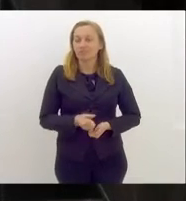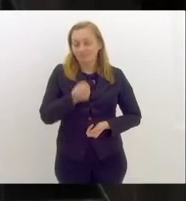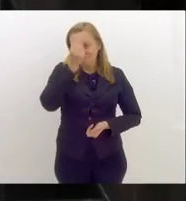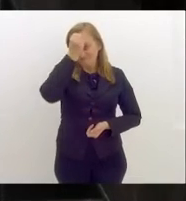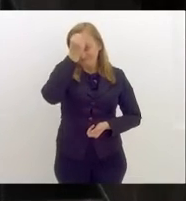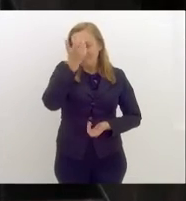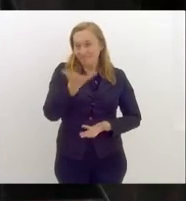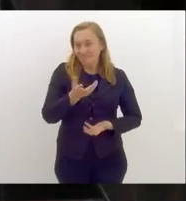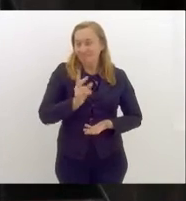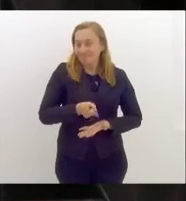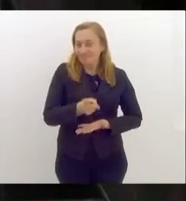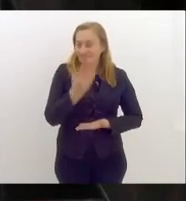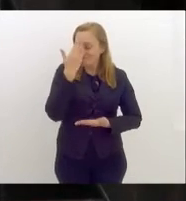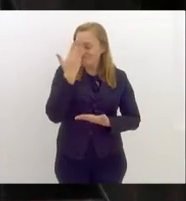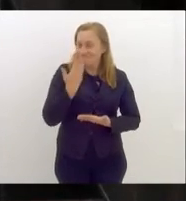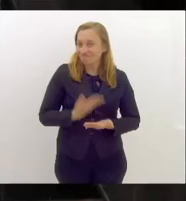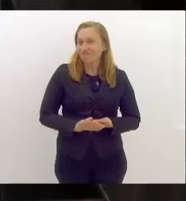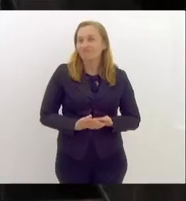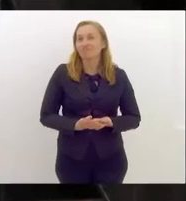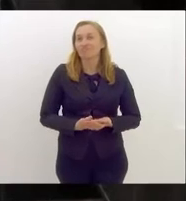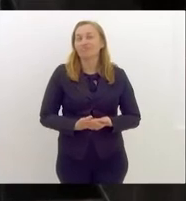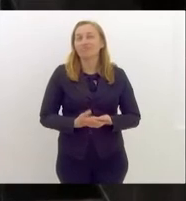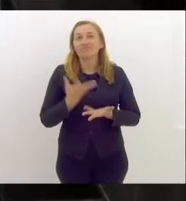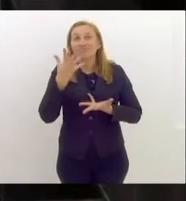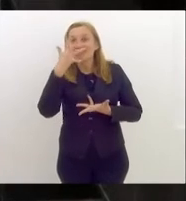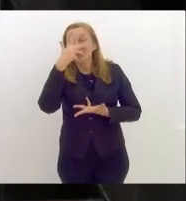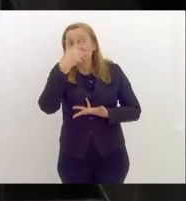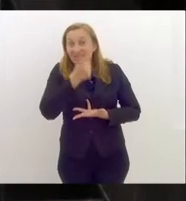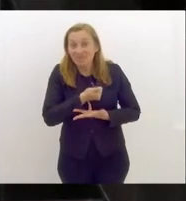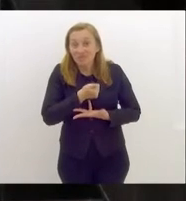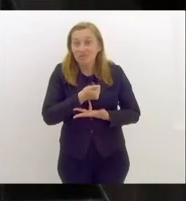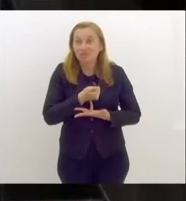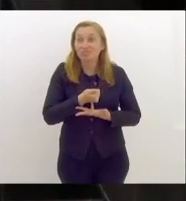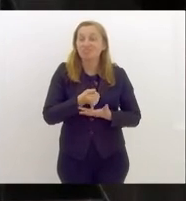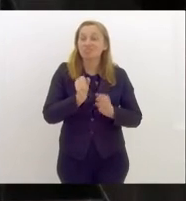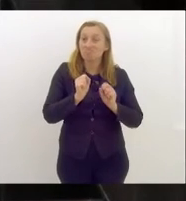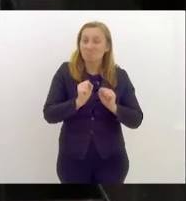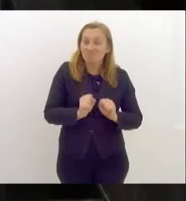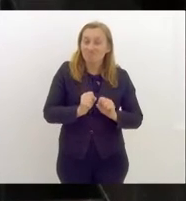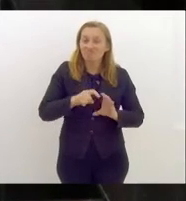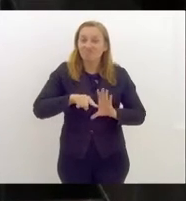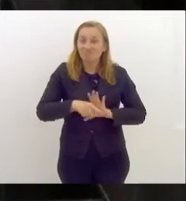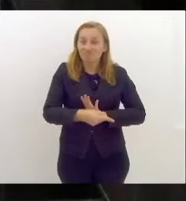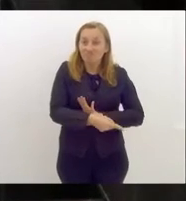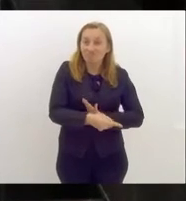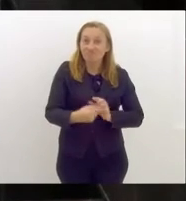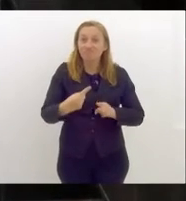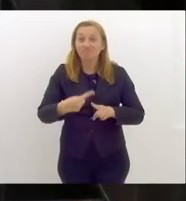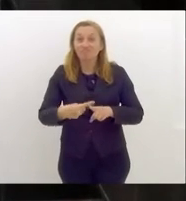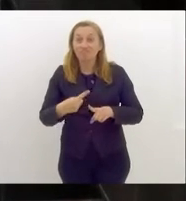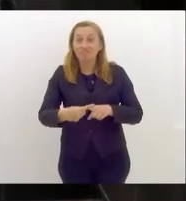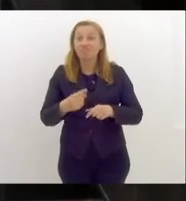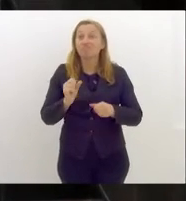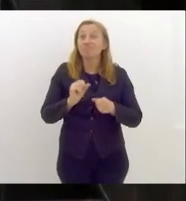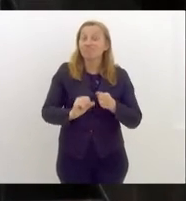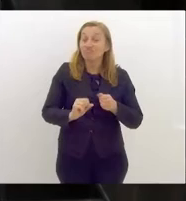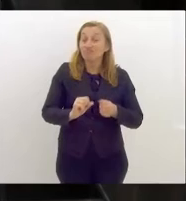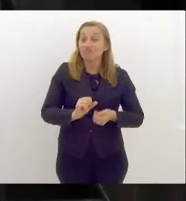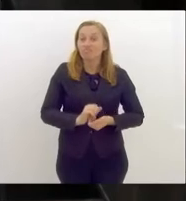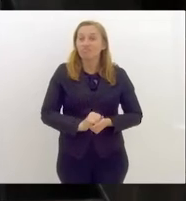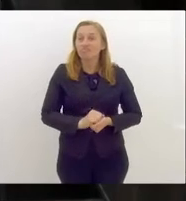ela sempre acreditou no que é lindo ela pode fundo porque o que ela fez foi